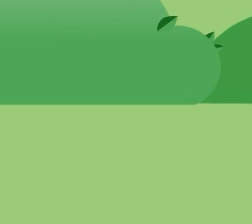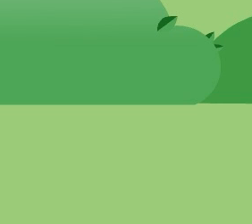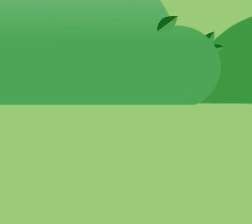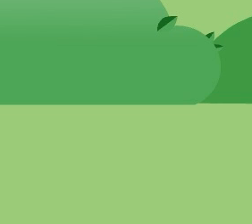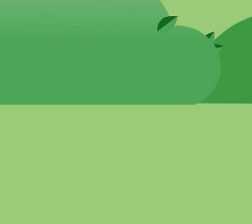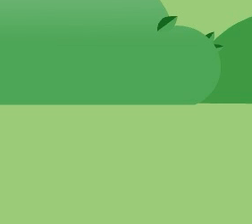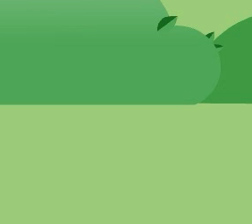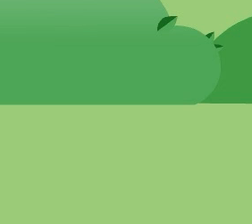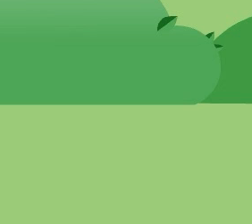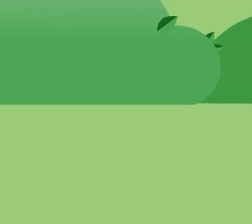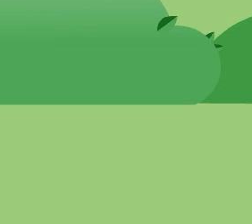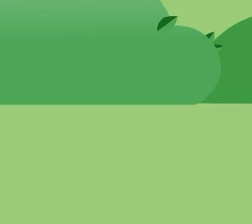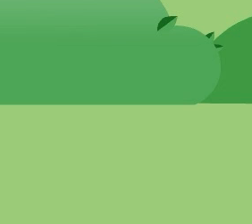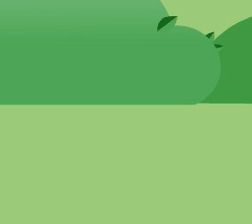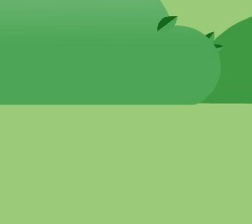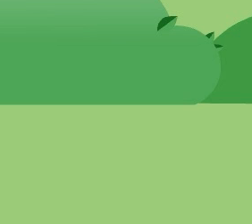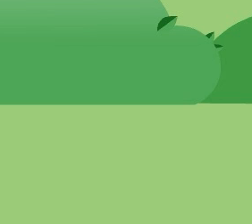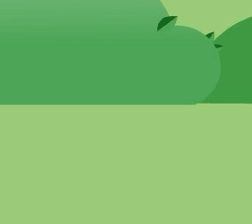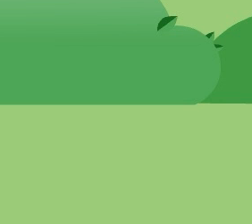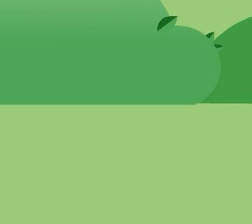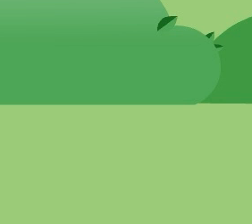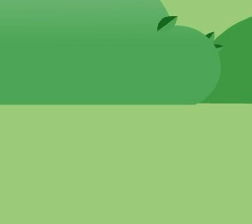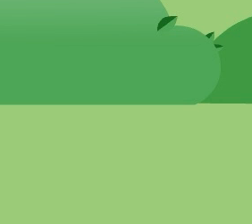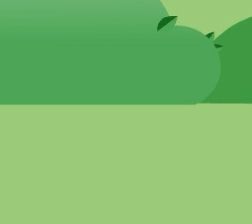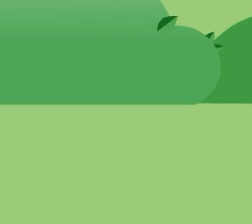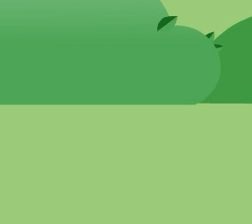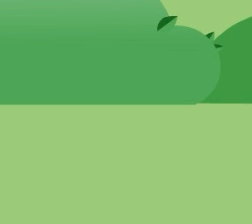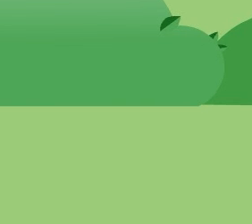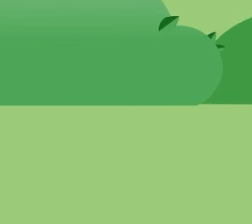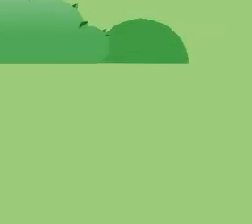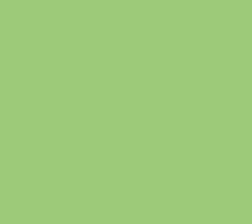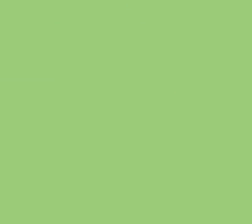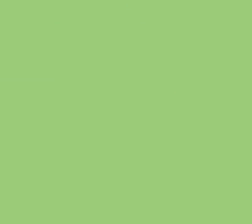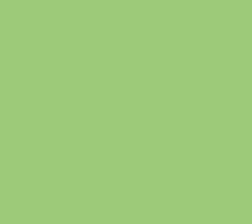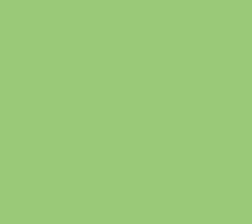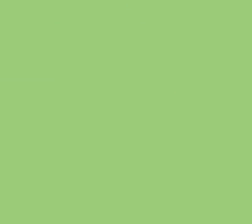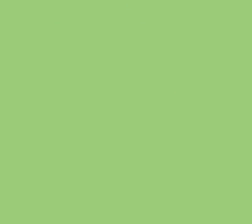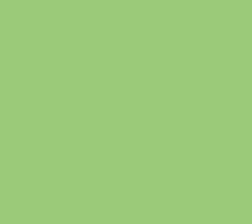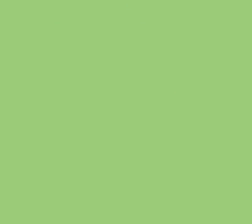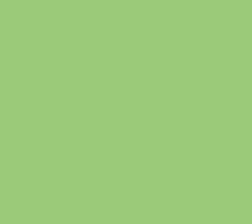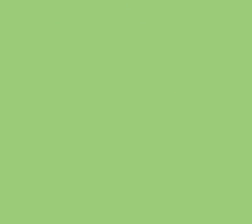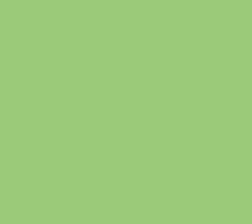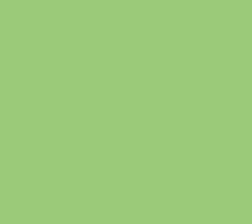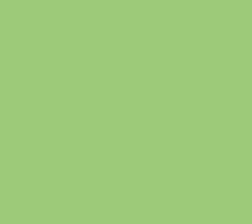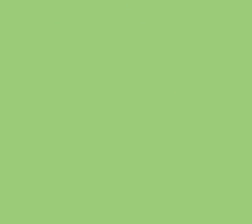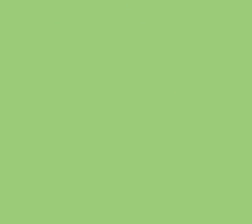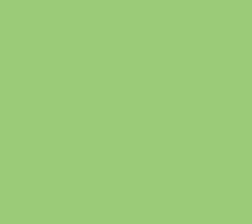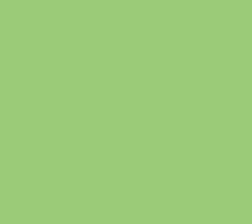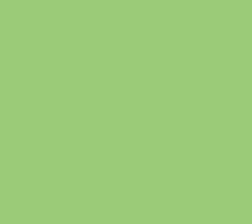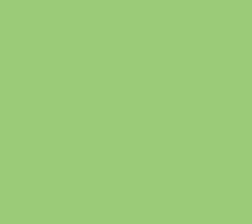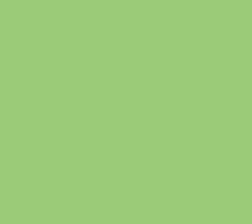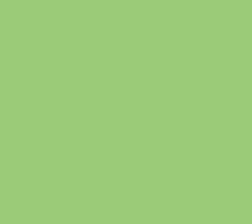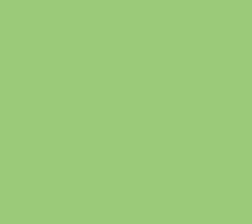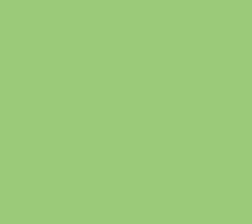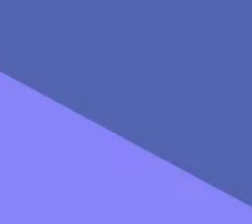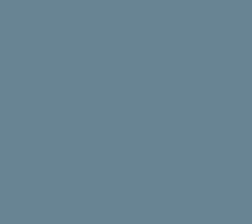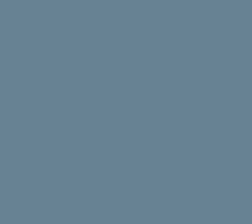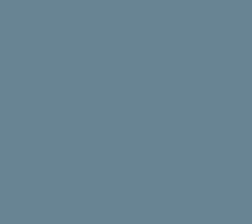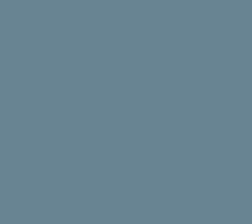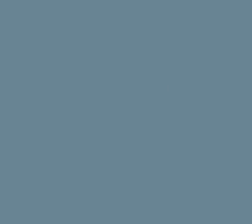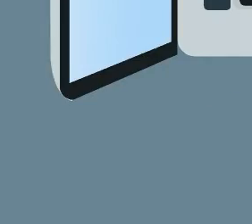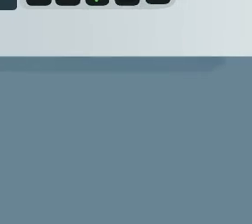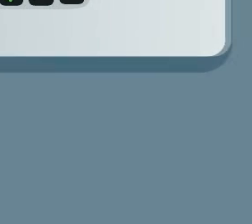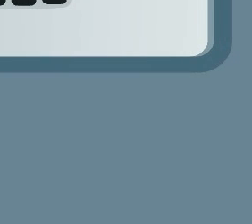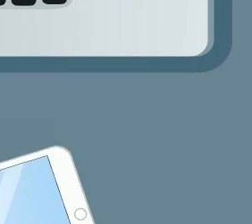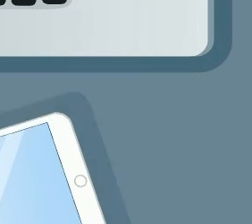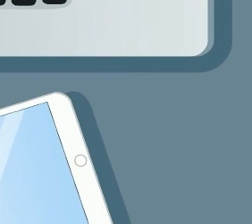competências, comportamentos, procedimentos e exigências a fim de avaliar toda a operação que repercute diretamente no meio ambiente. Com isso,